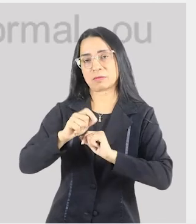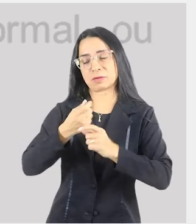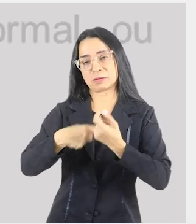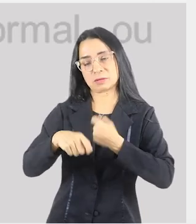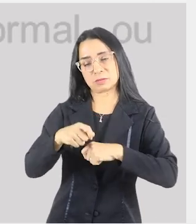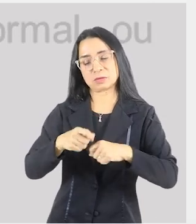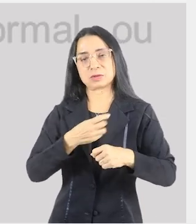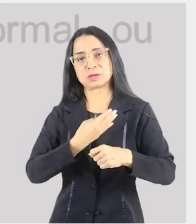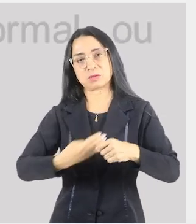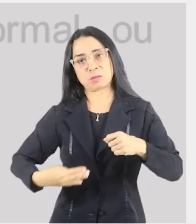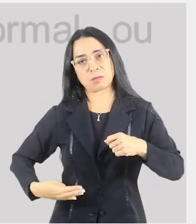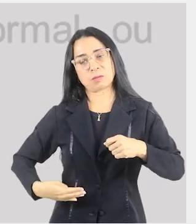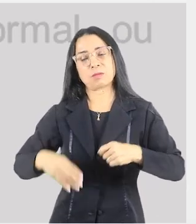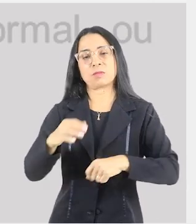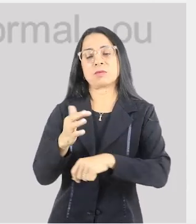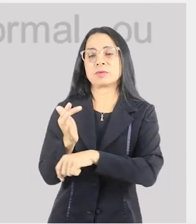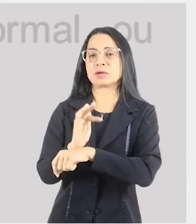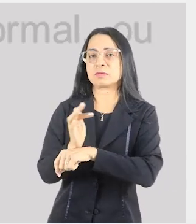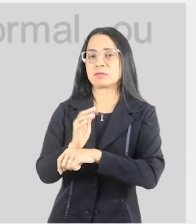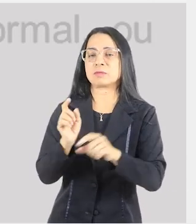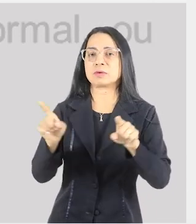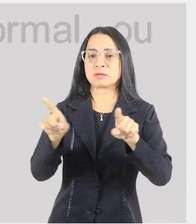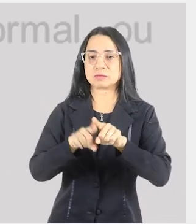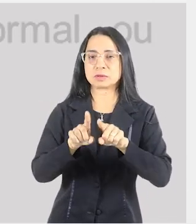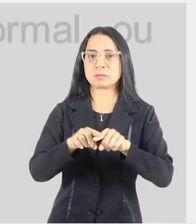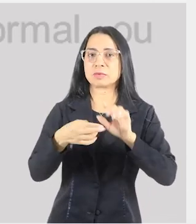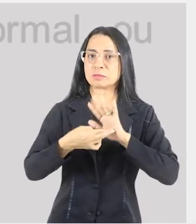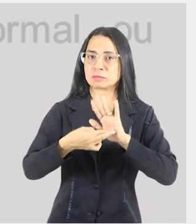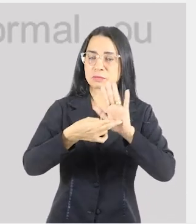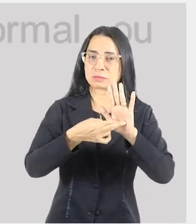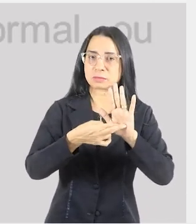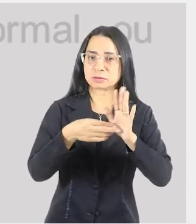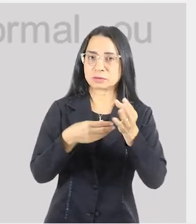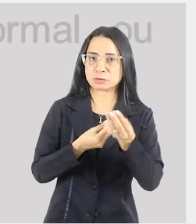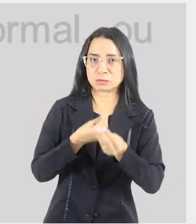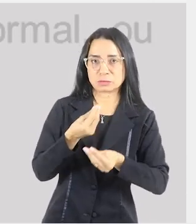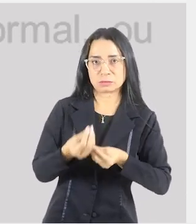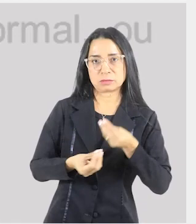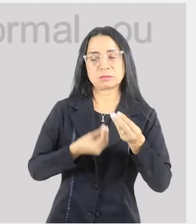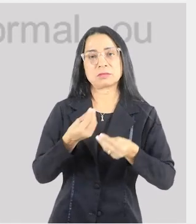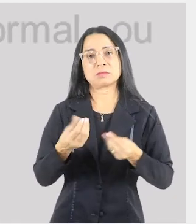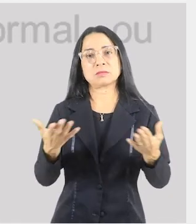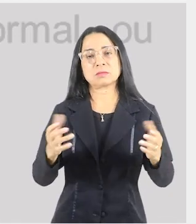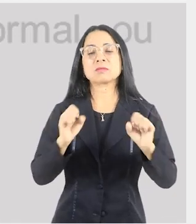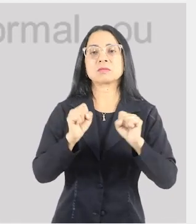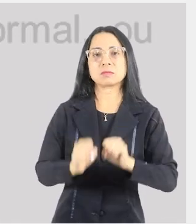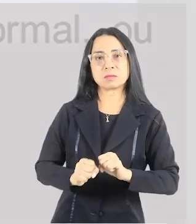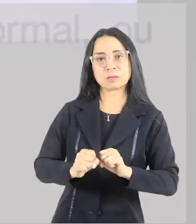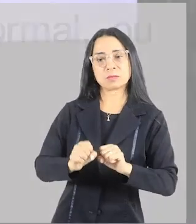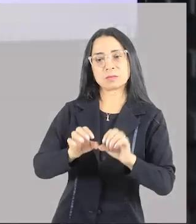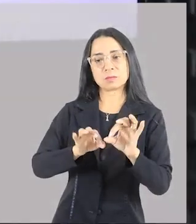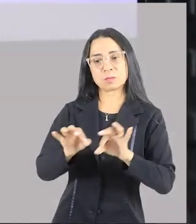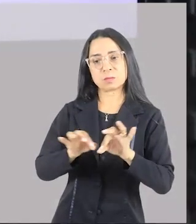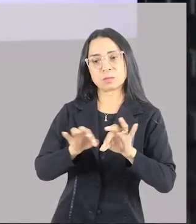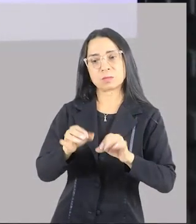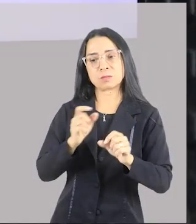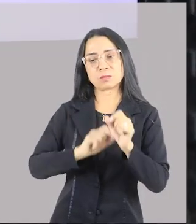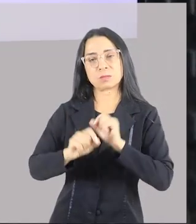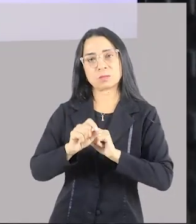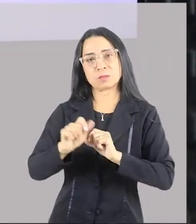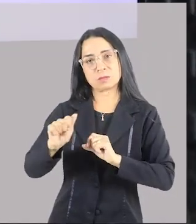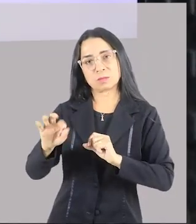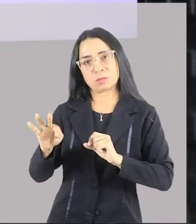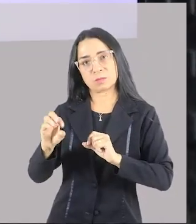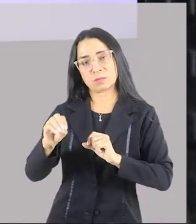ou seja, também os delegatários, nessa condição de delegatários, podem editar os